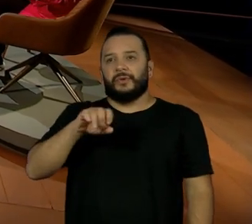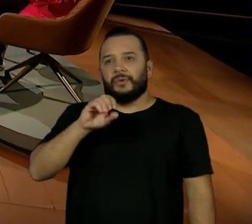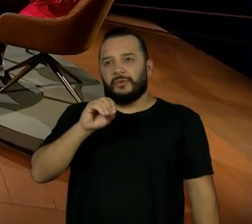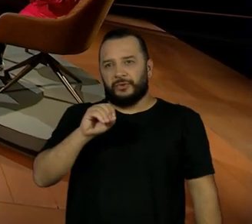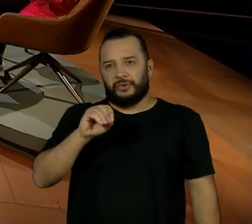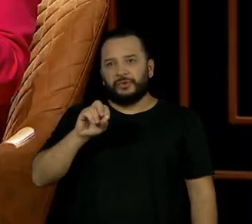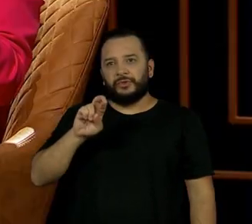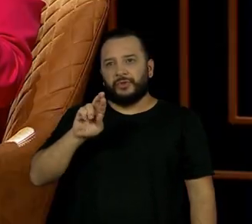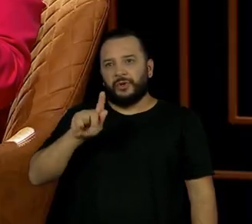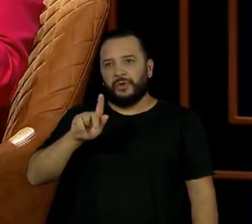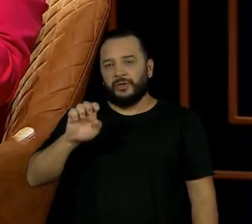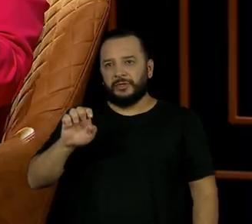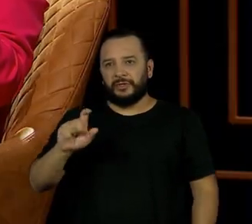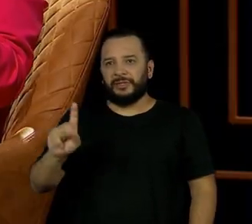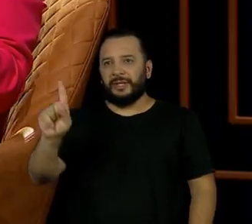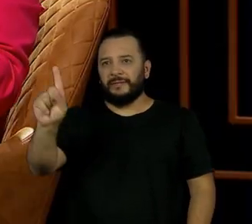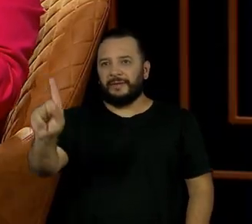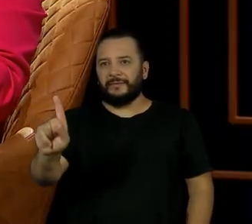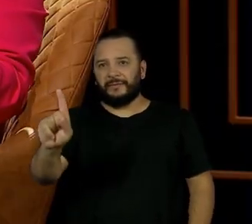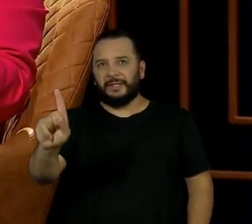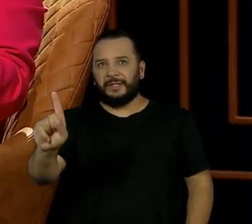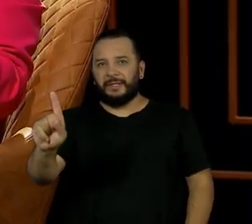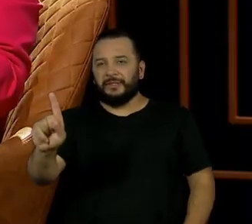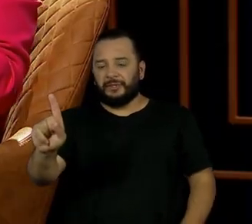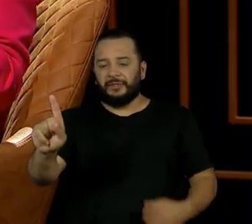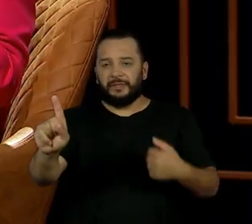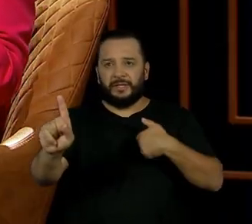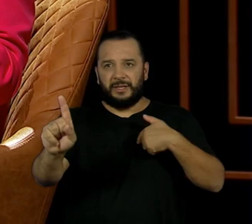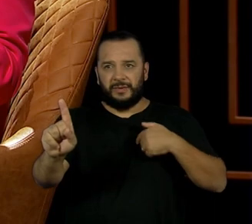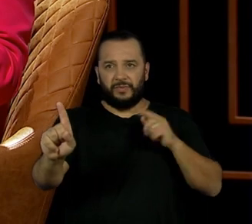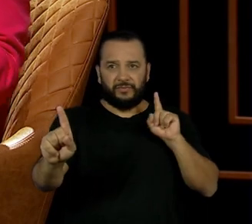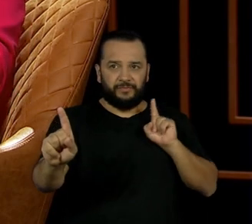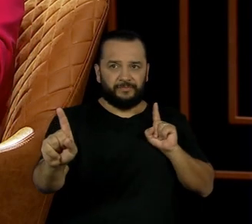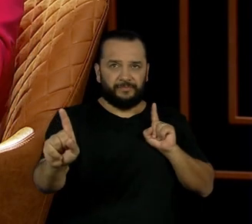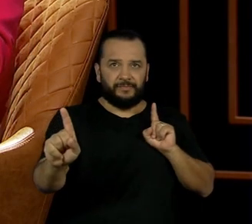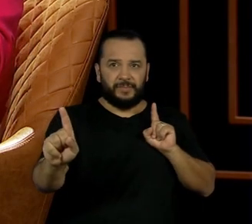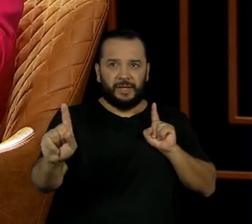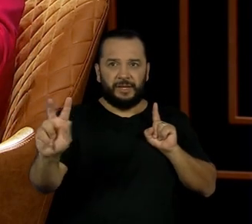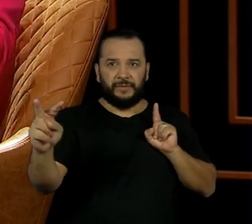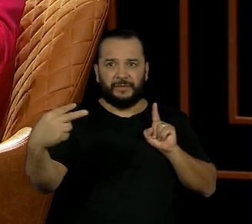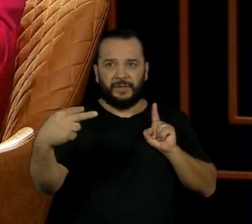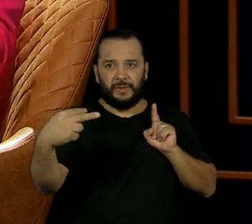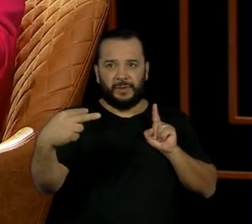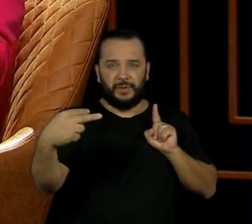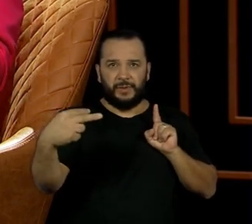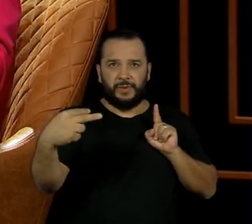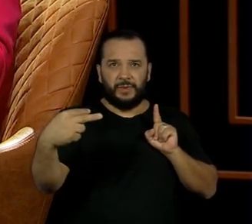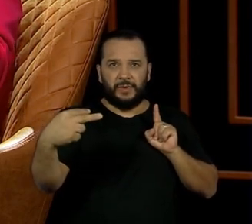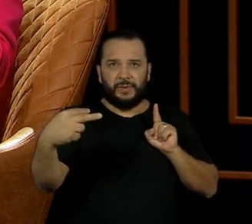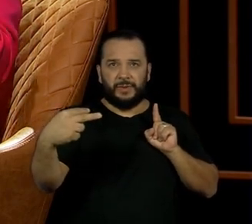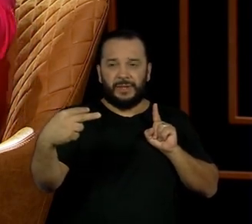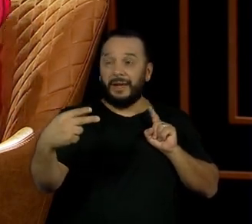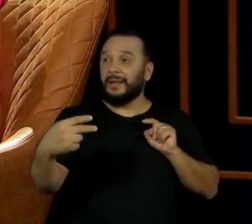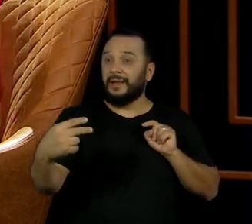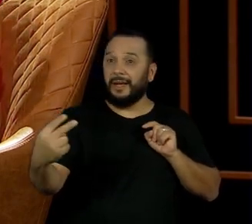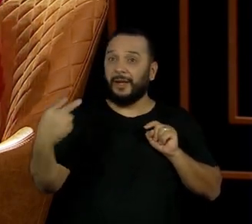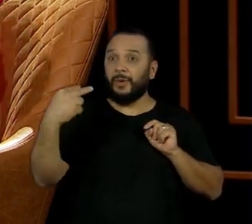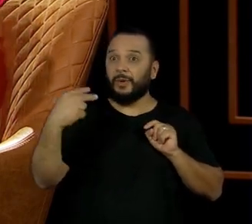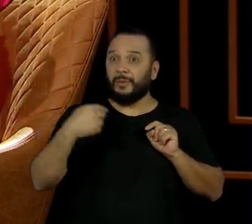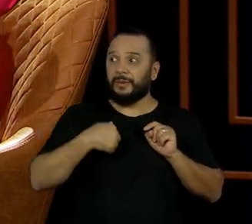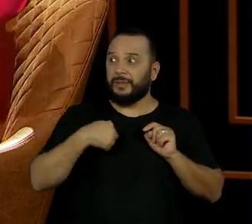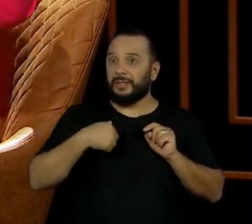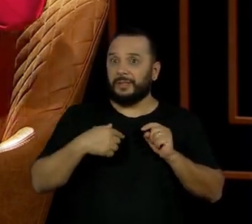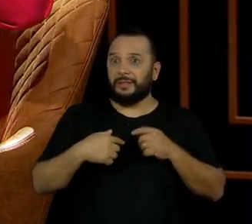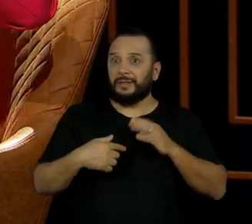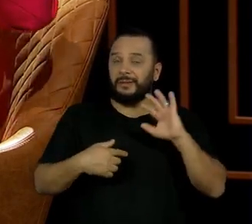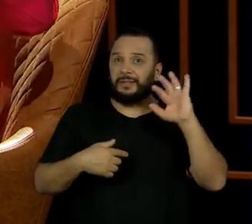na frente que ele nem me viu subindo no palco mas ele tava na frente aí ele virou aí eu falei meu Deus que que aconteceu